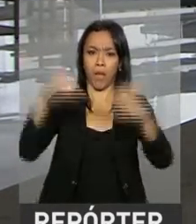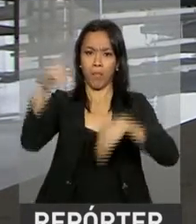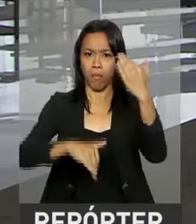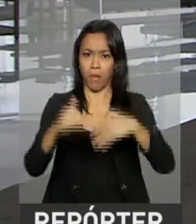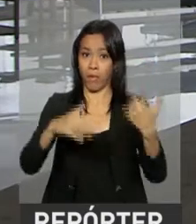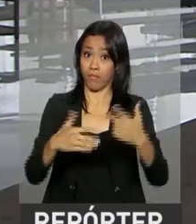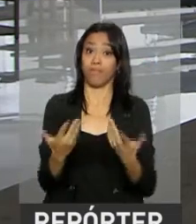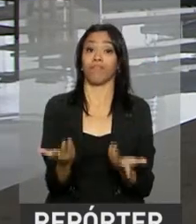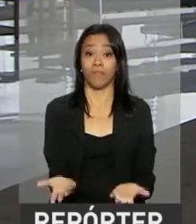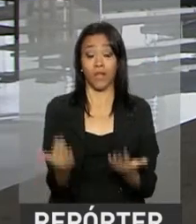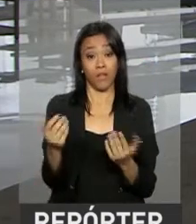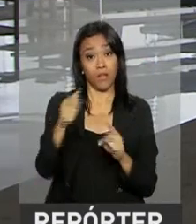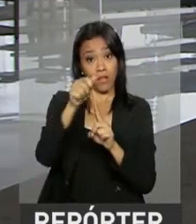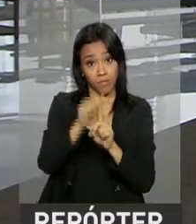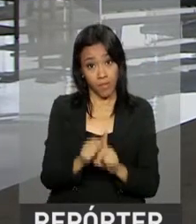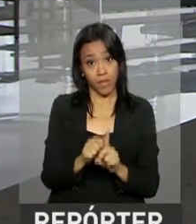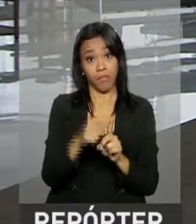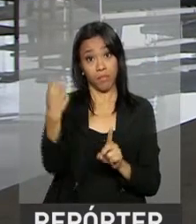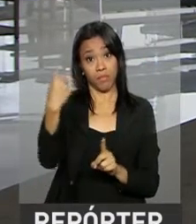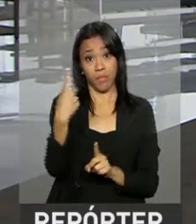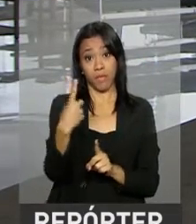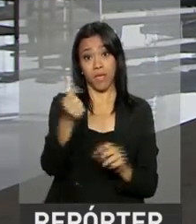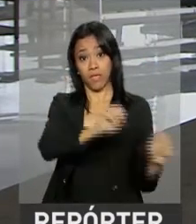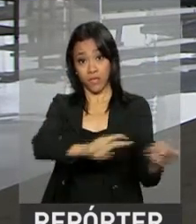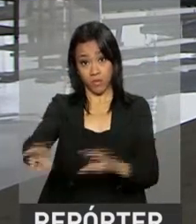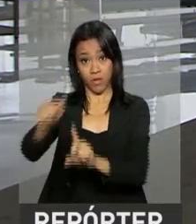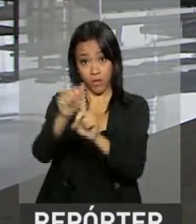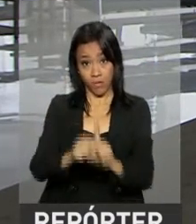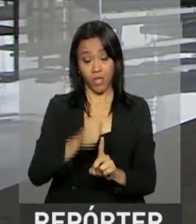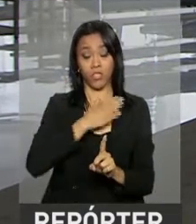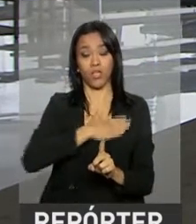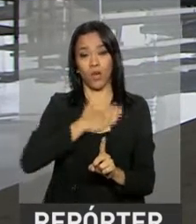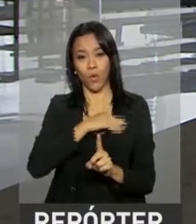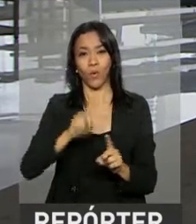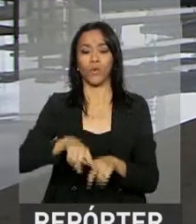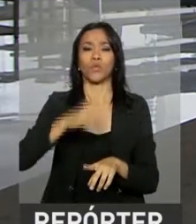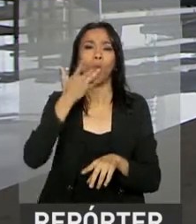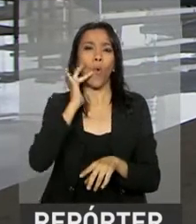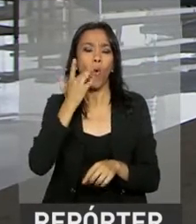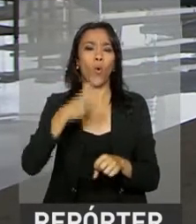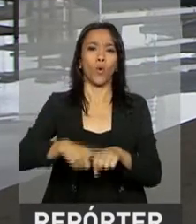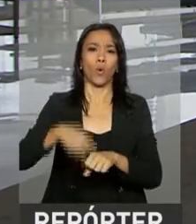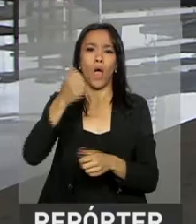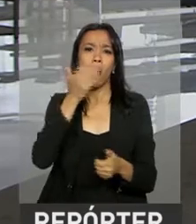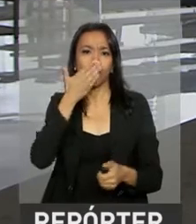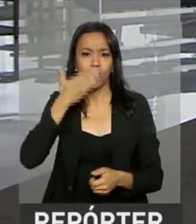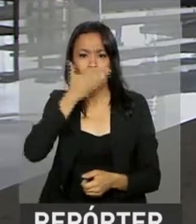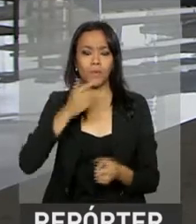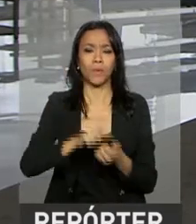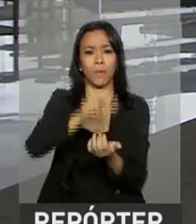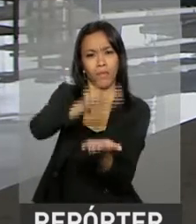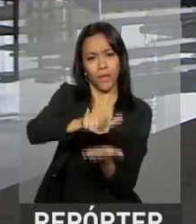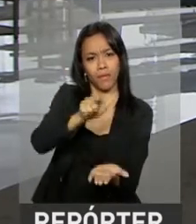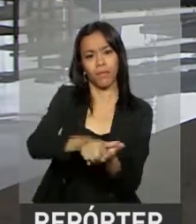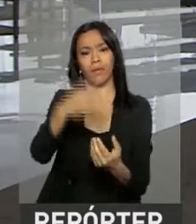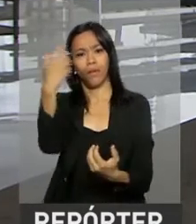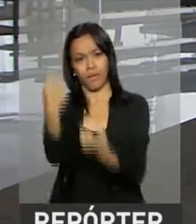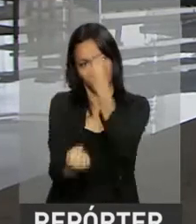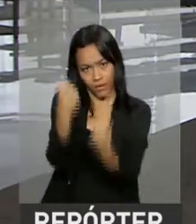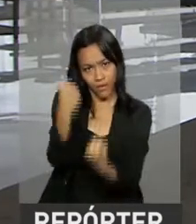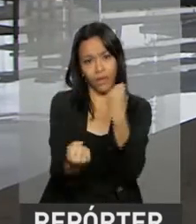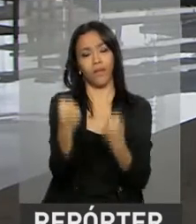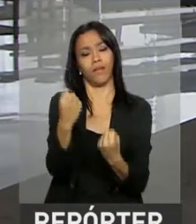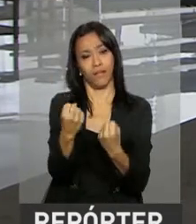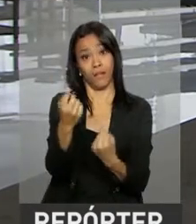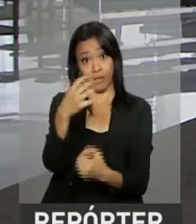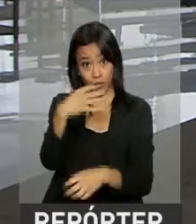do mês de agosto destaque para a venda de ouro açúcar refinado e bruto celulose e veículos de carga no